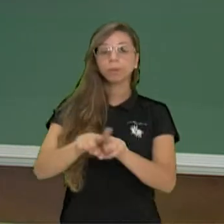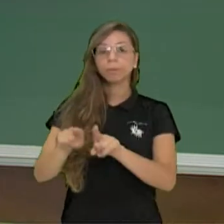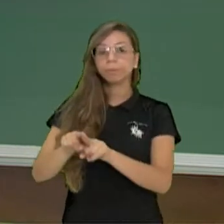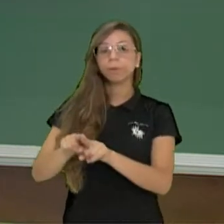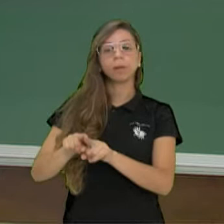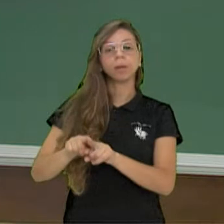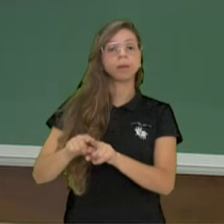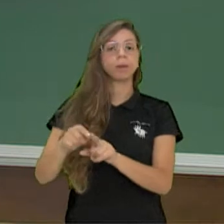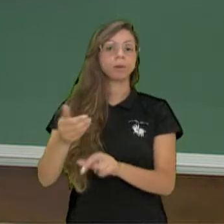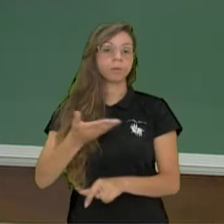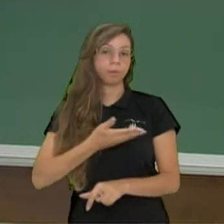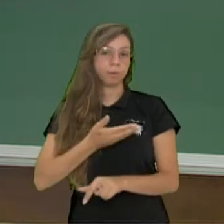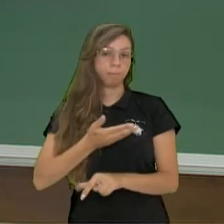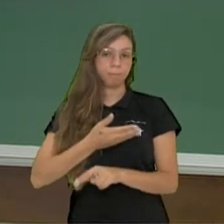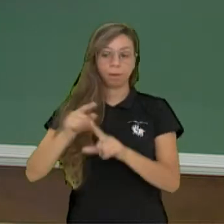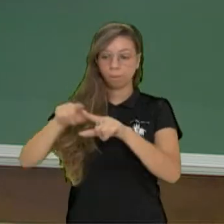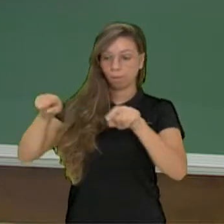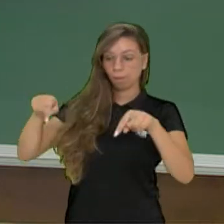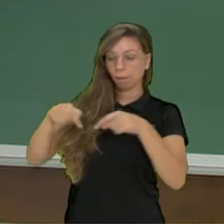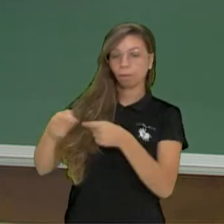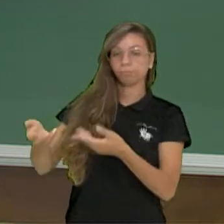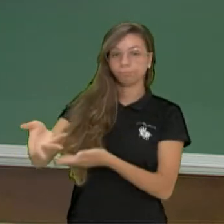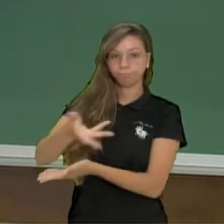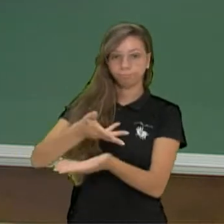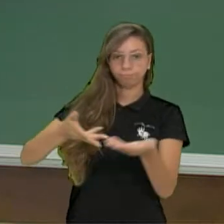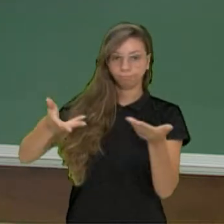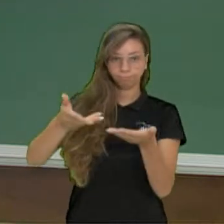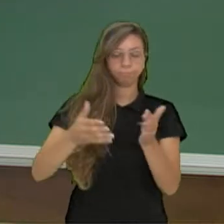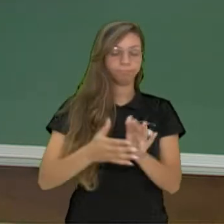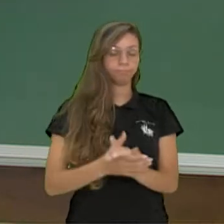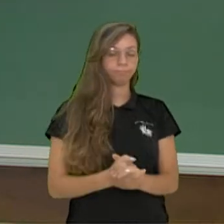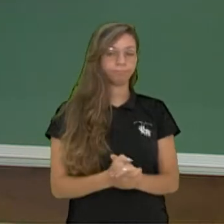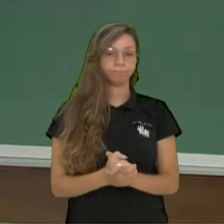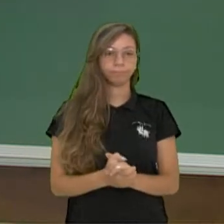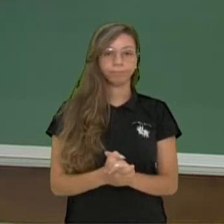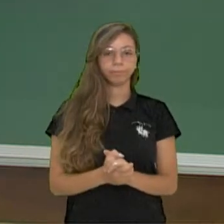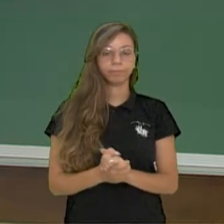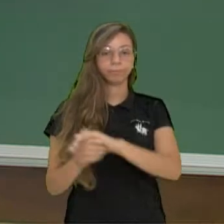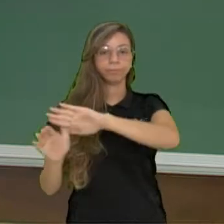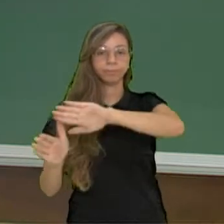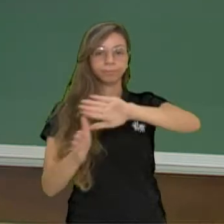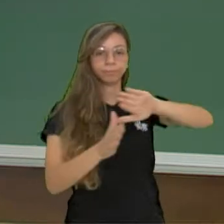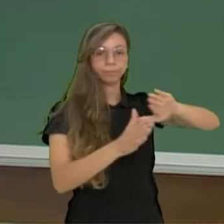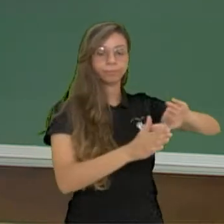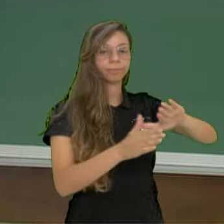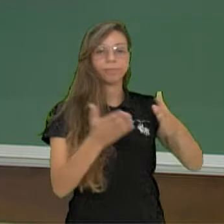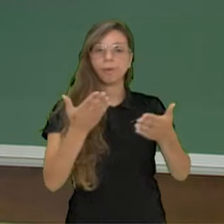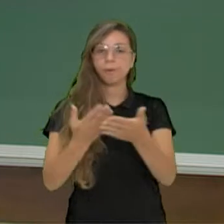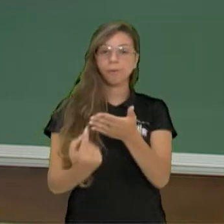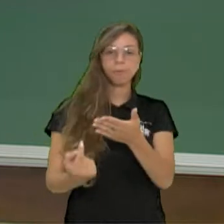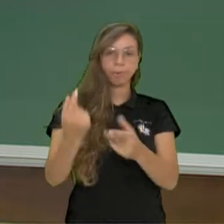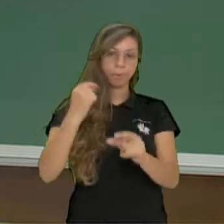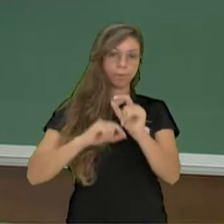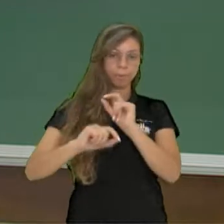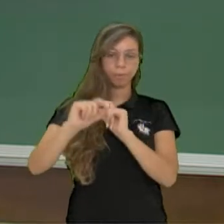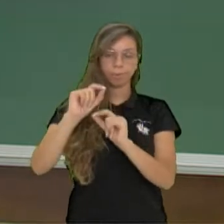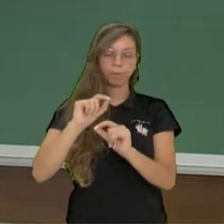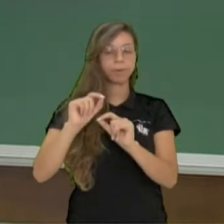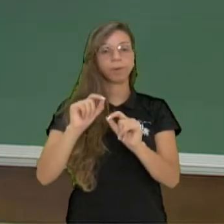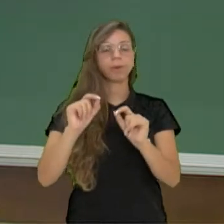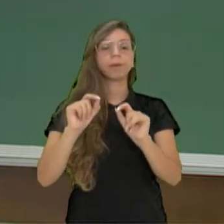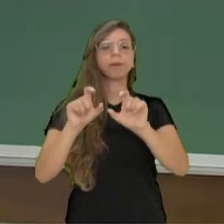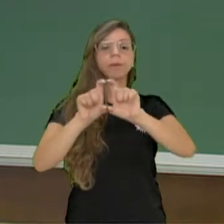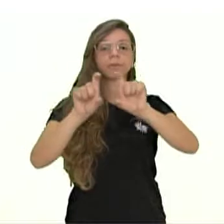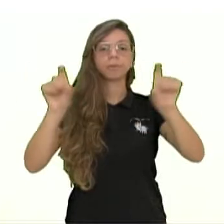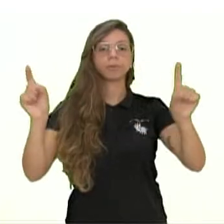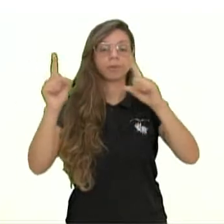turma. Então, não perca, hein? Acompanha lá. Bem, aula passada nós falamos de função inversa,